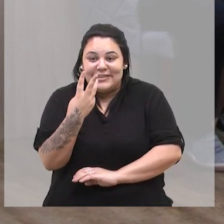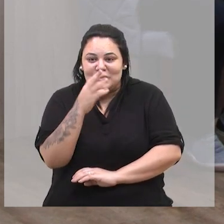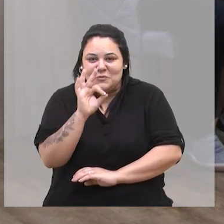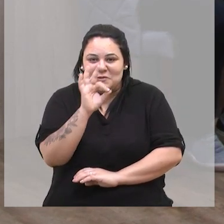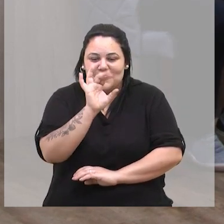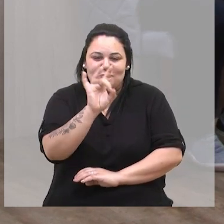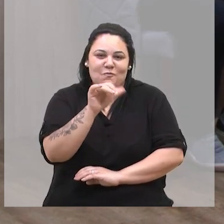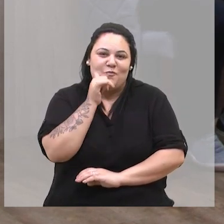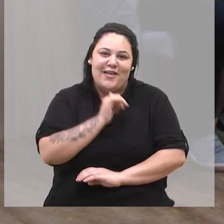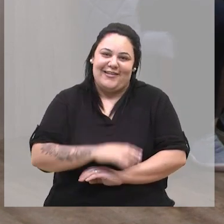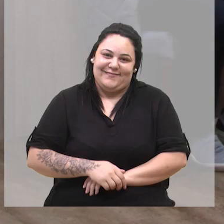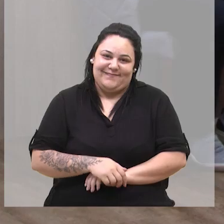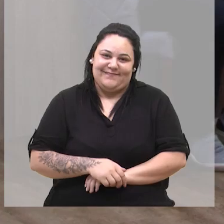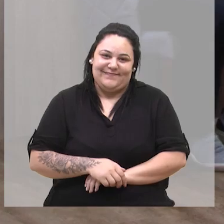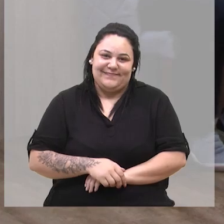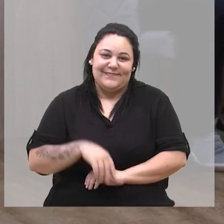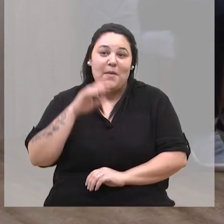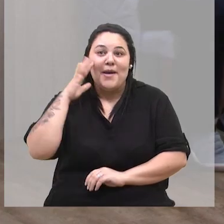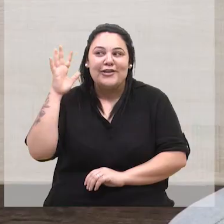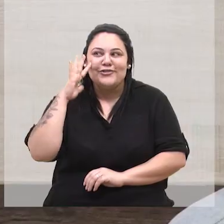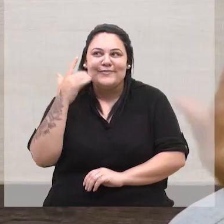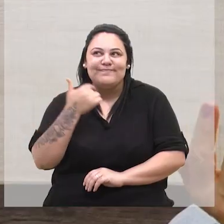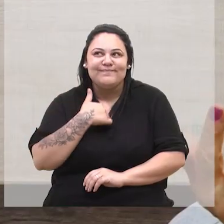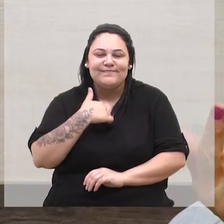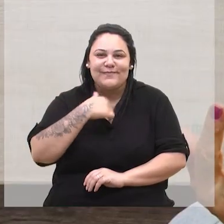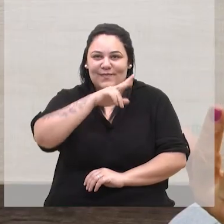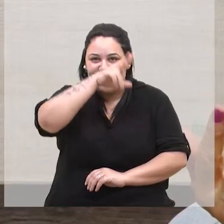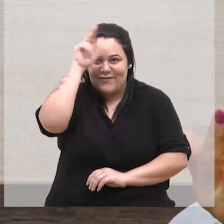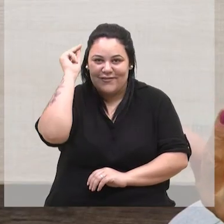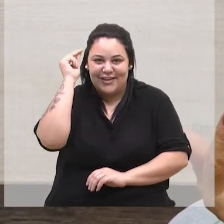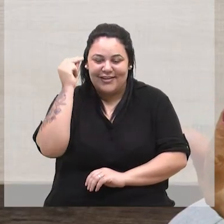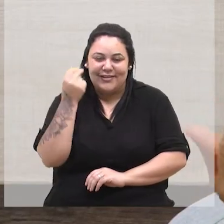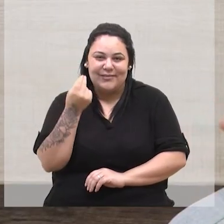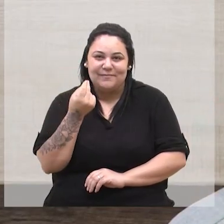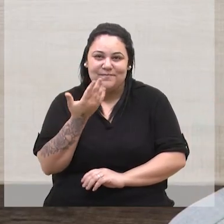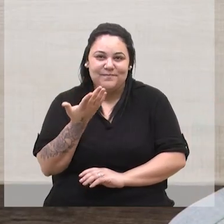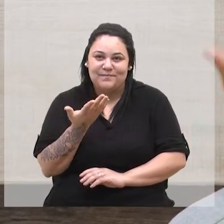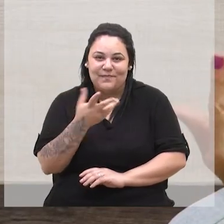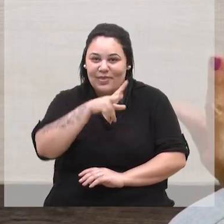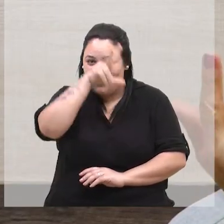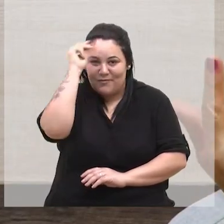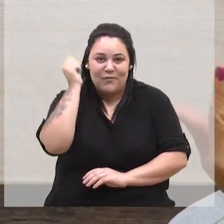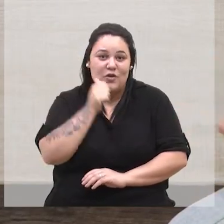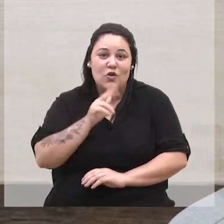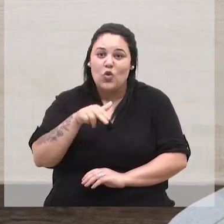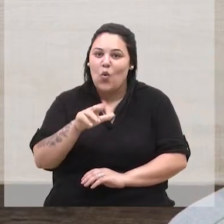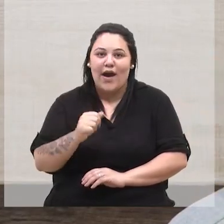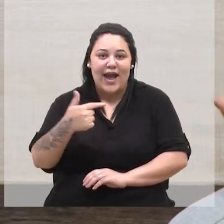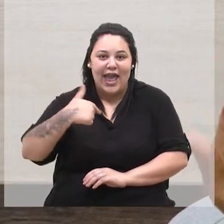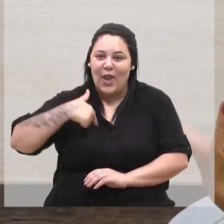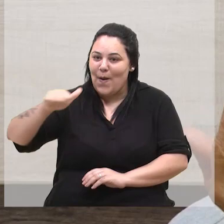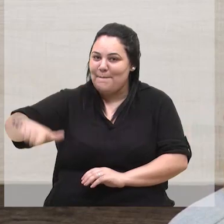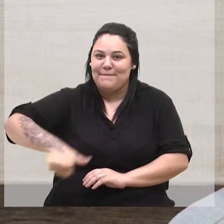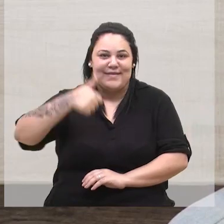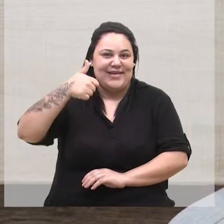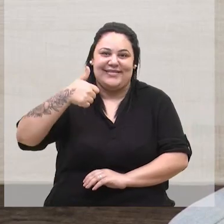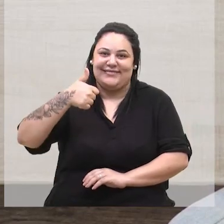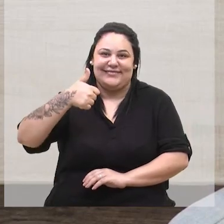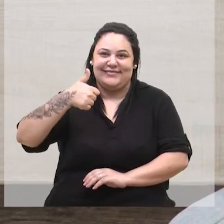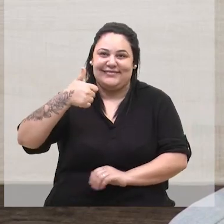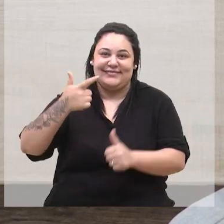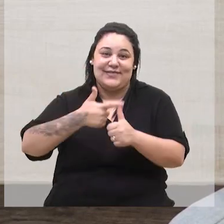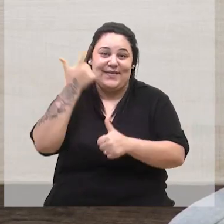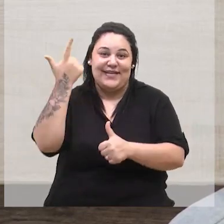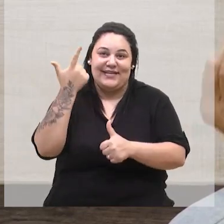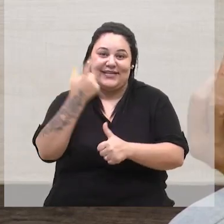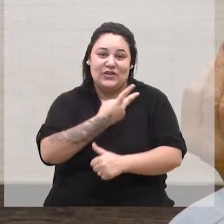mulheres. Imagina como vice-prefeitas ou prefeitas, prefeita nunca. E eu fui a primeira candidata a prefeita, sabe quando?